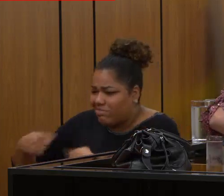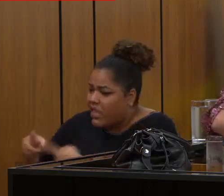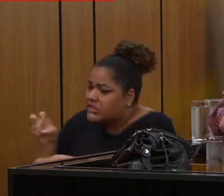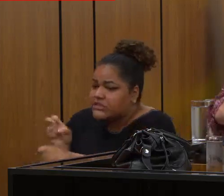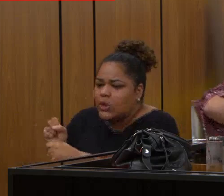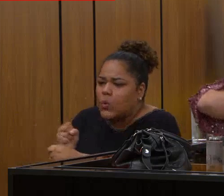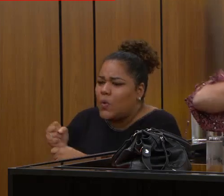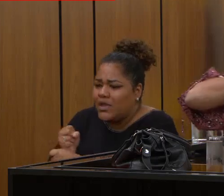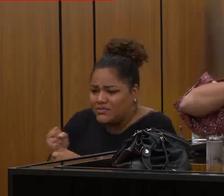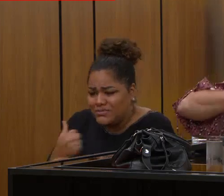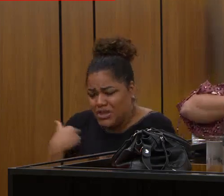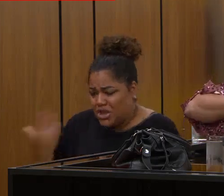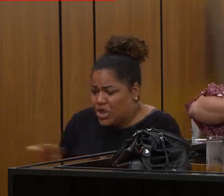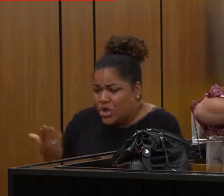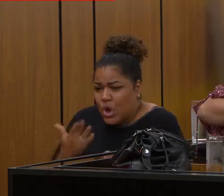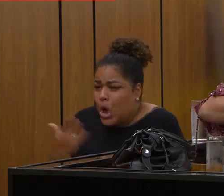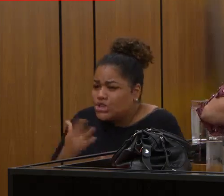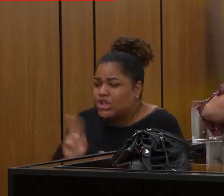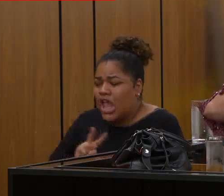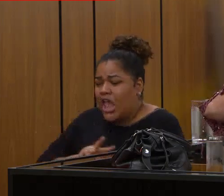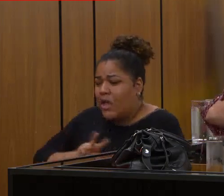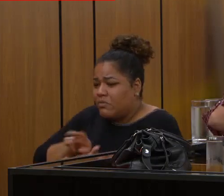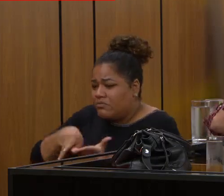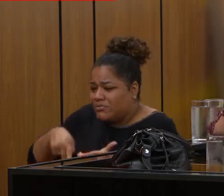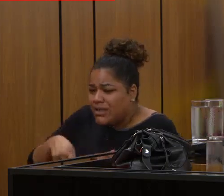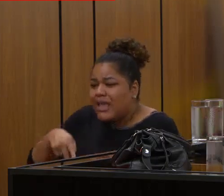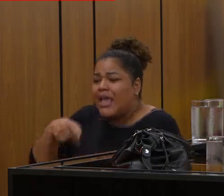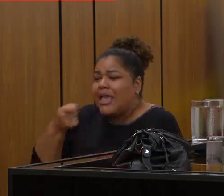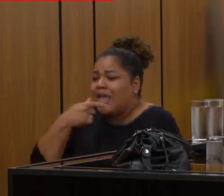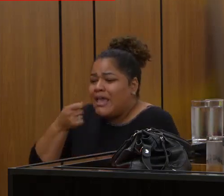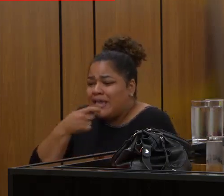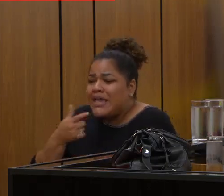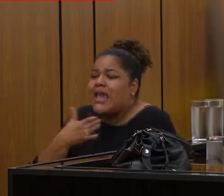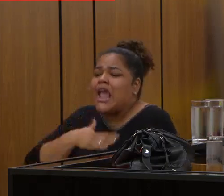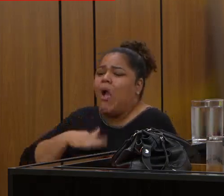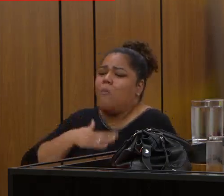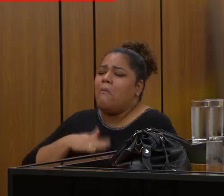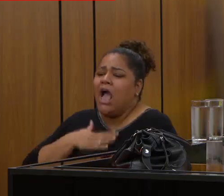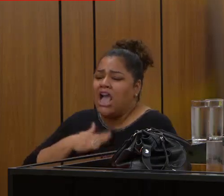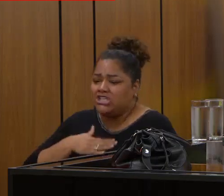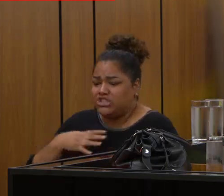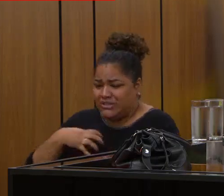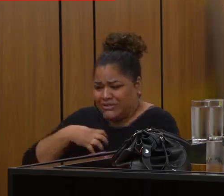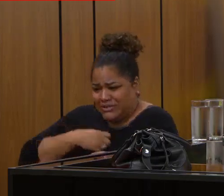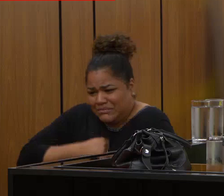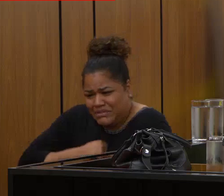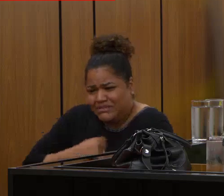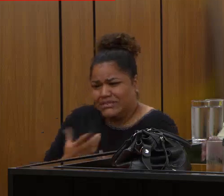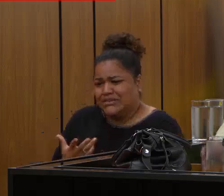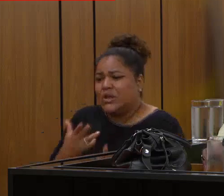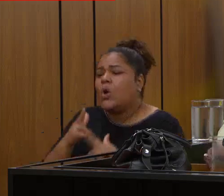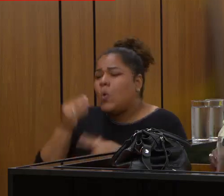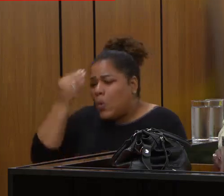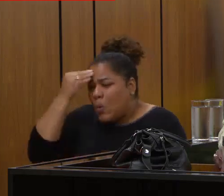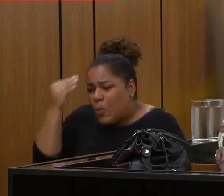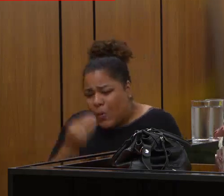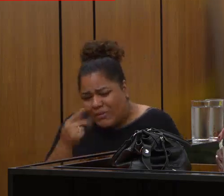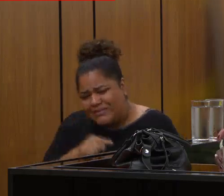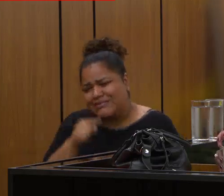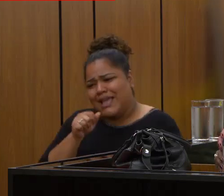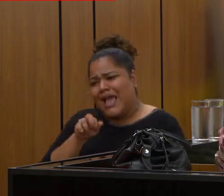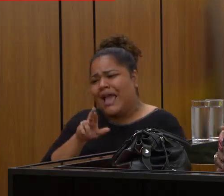a base de remédio eu tô calma direto remédio depressivo tudo culpa da Regata